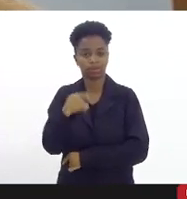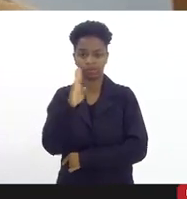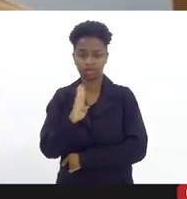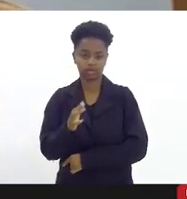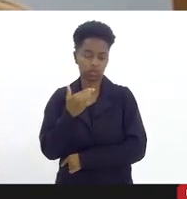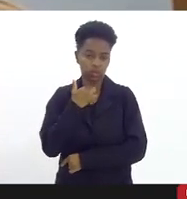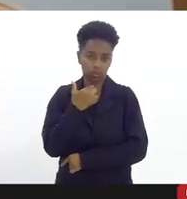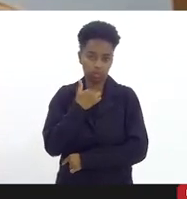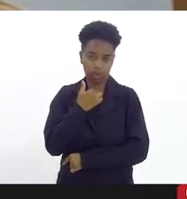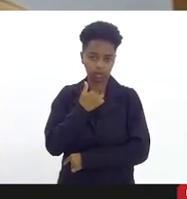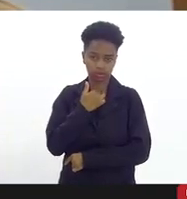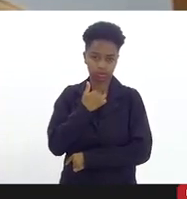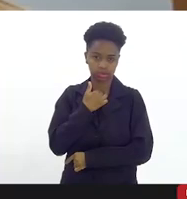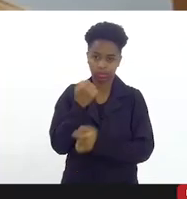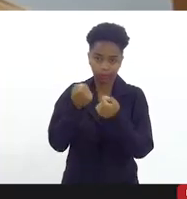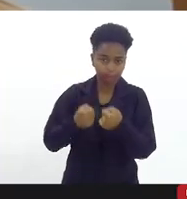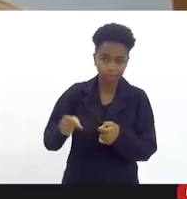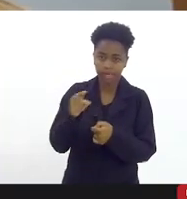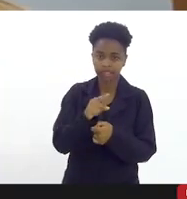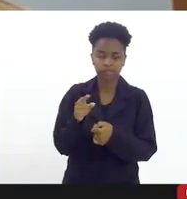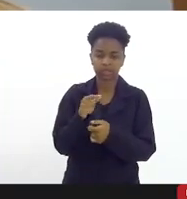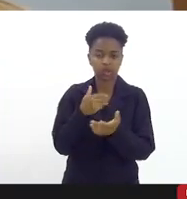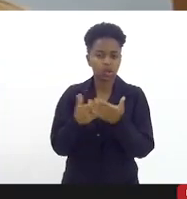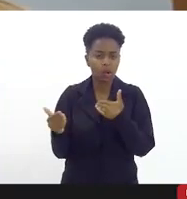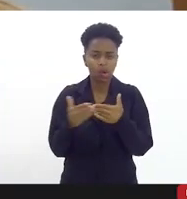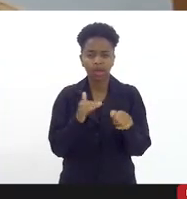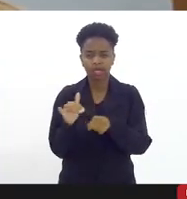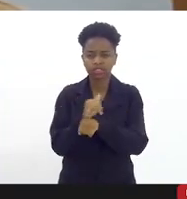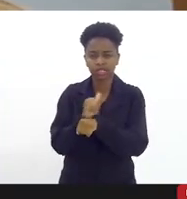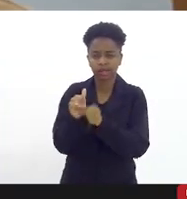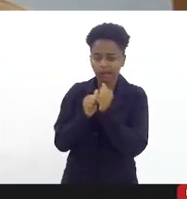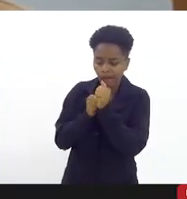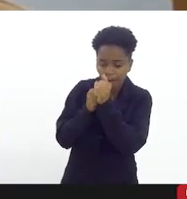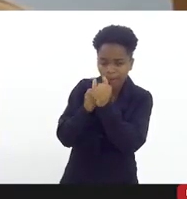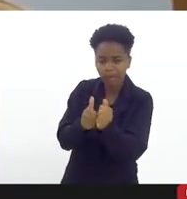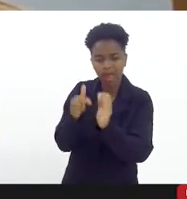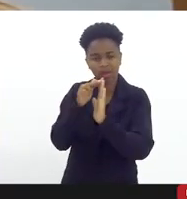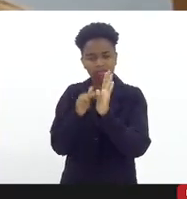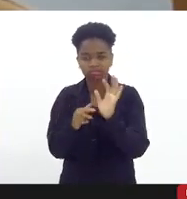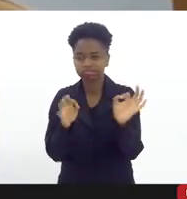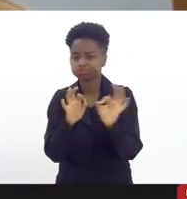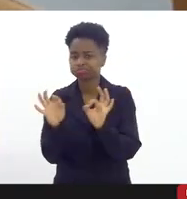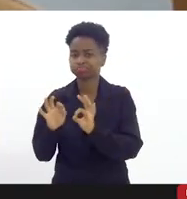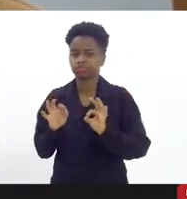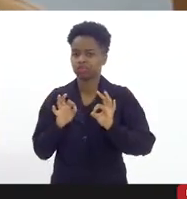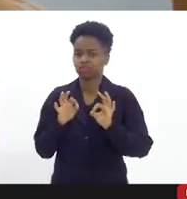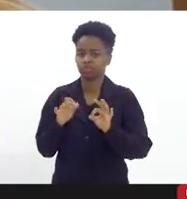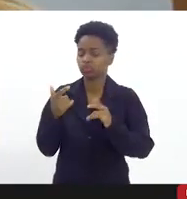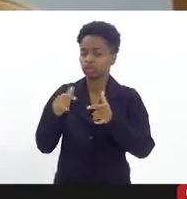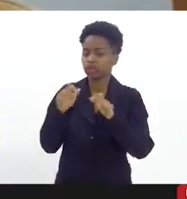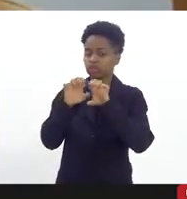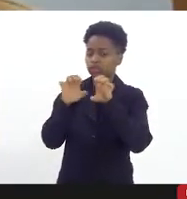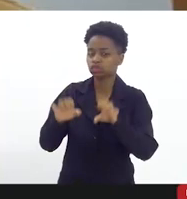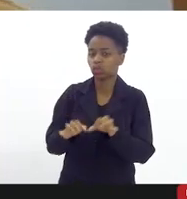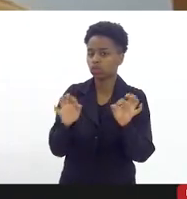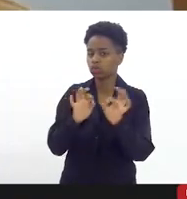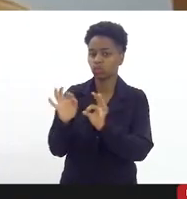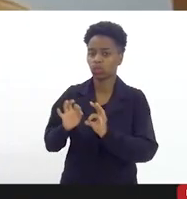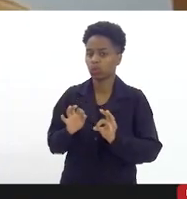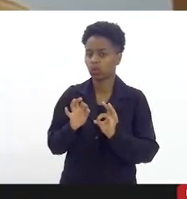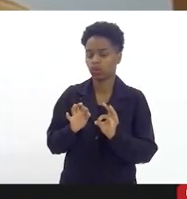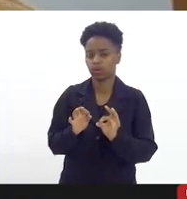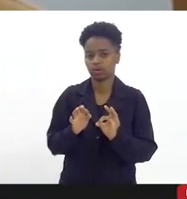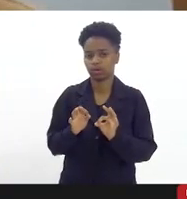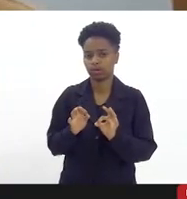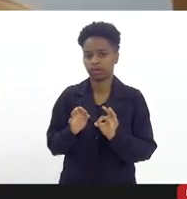em hipótese alguma ter qualquer mecanismo de acompanhamento de regulamentação e de qualquer estrutura é que